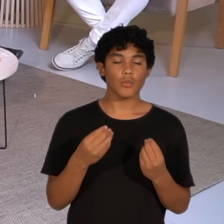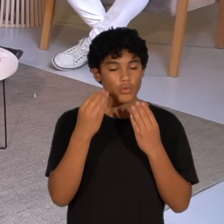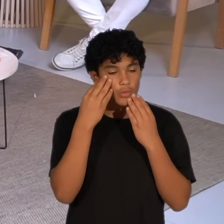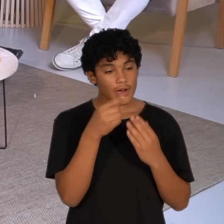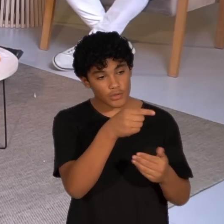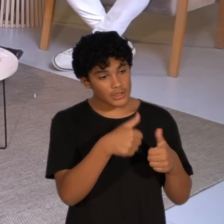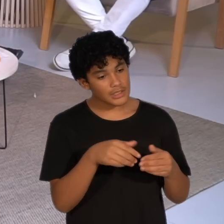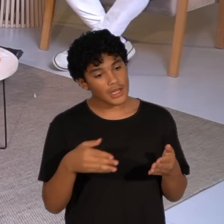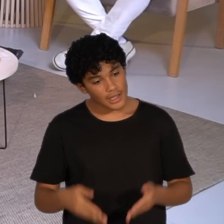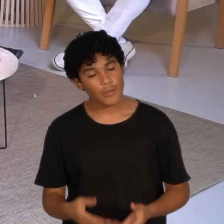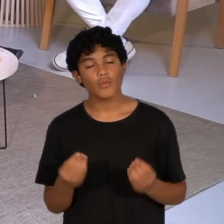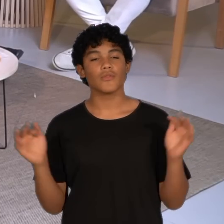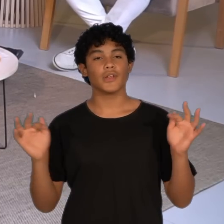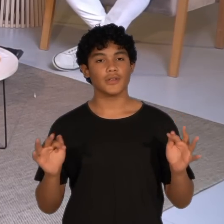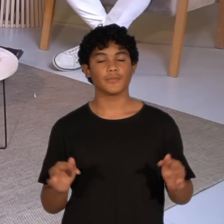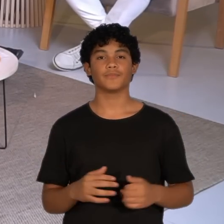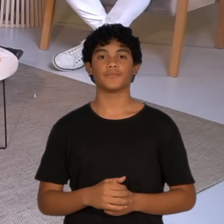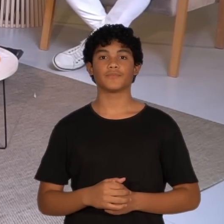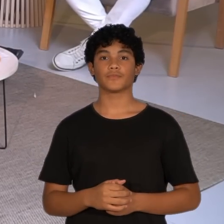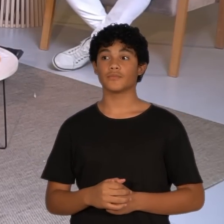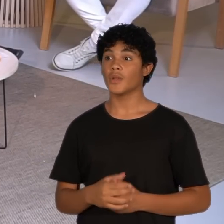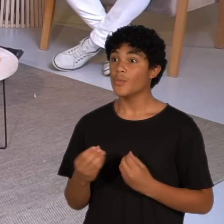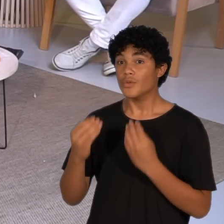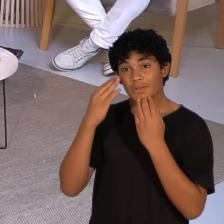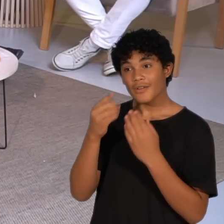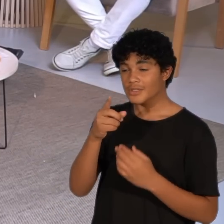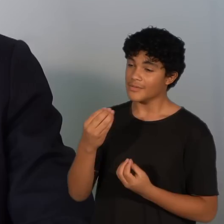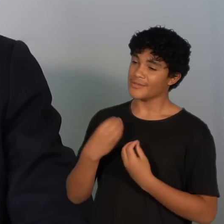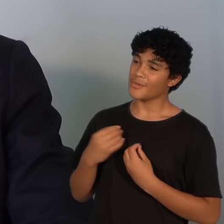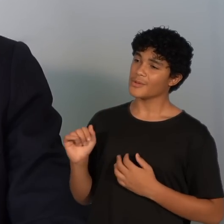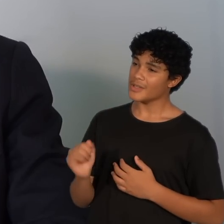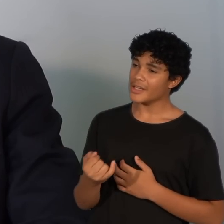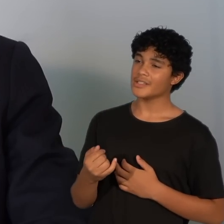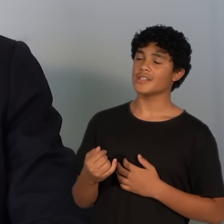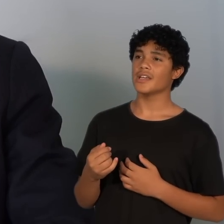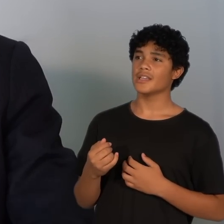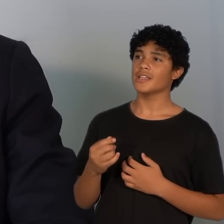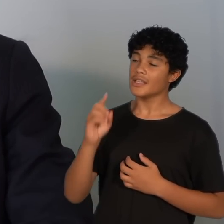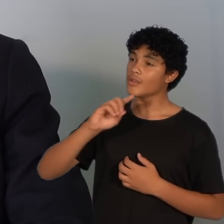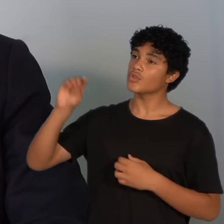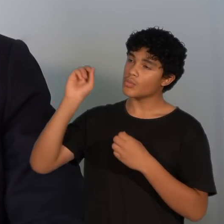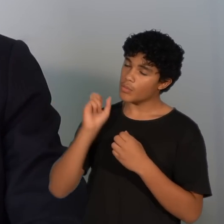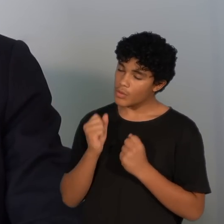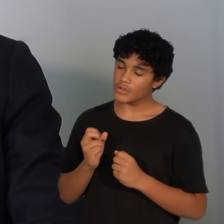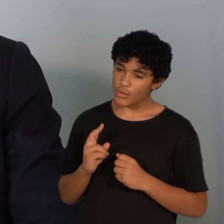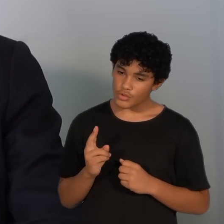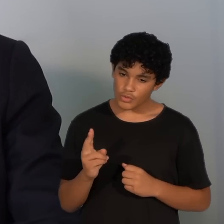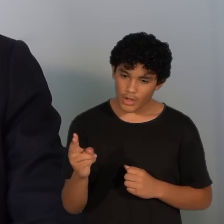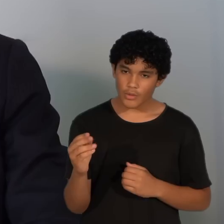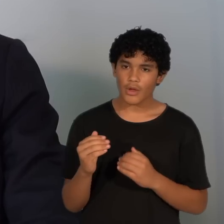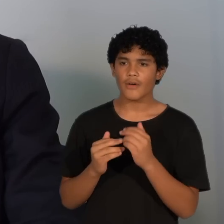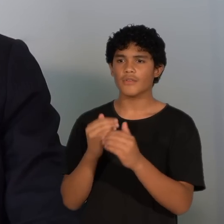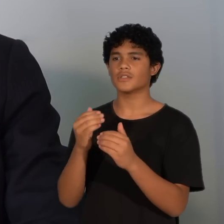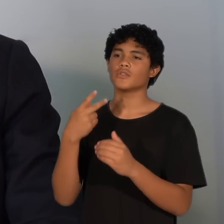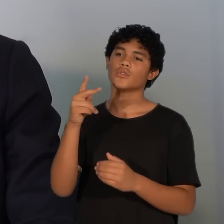aqui contribuindo com a gente. Viu, Tony? Uma felicidade muito grande ter você conosco. Muito obrigado pela oportunidade e com certeza que Deus possa